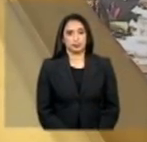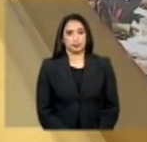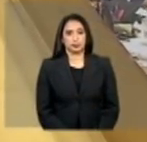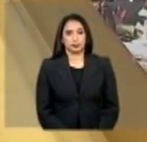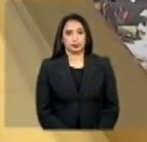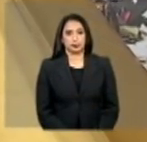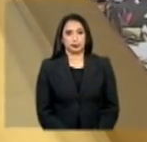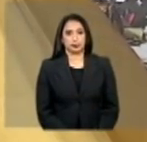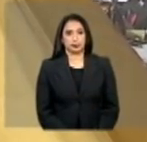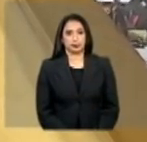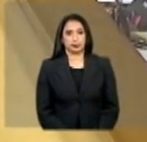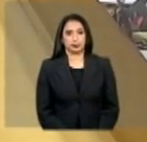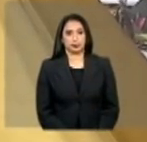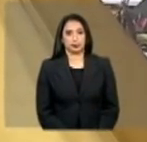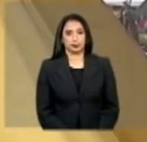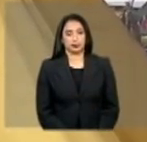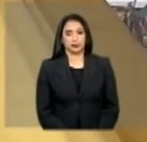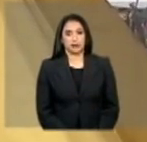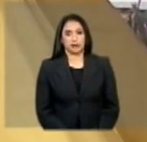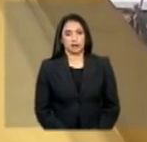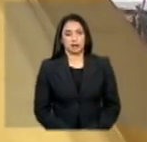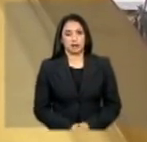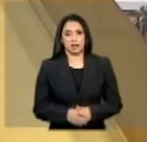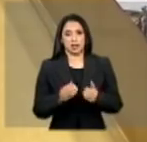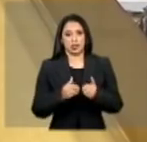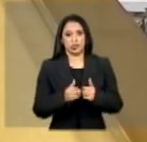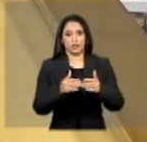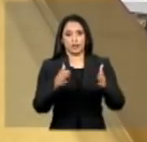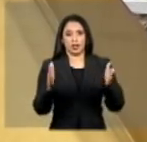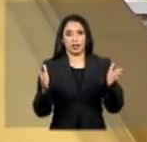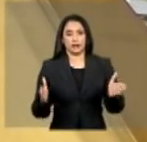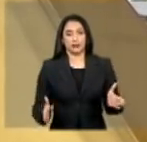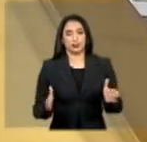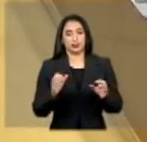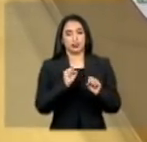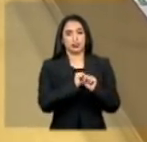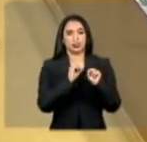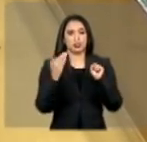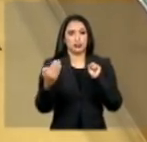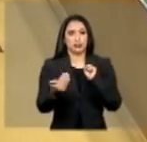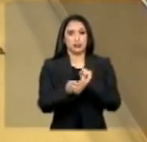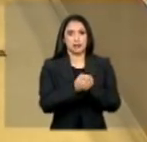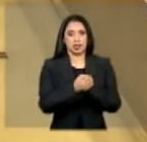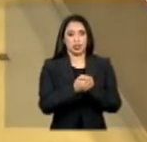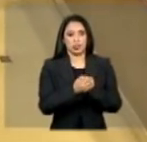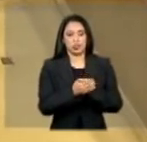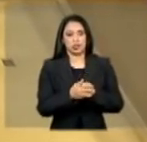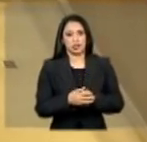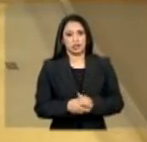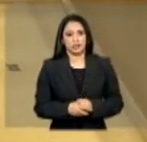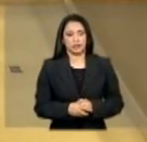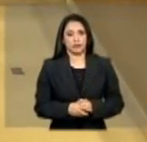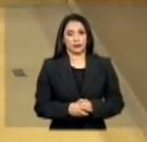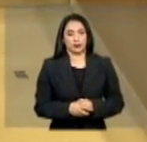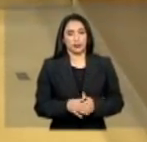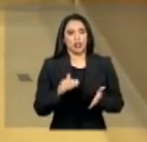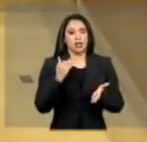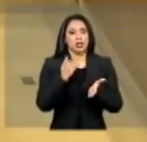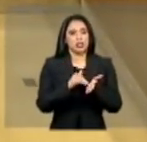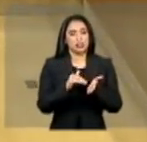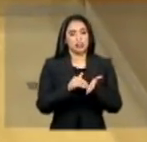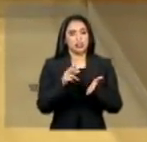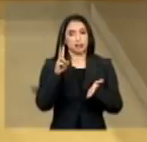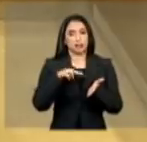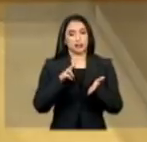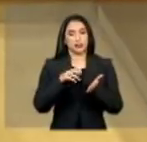declaro aberta a sessão ordinária surpreendam se ele terá o formato de um espaço a palavra senhora secretária para a leitura